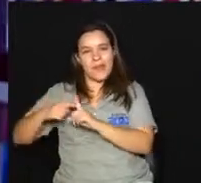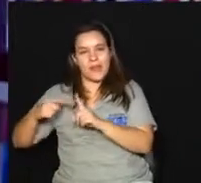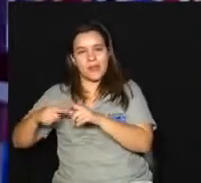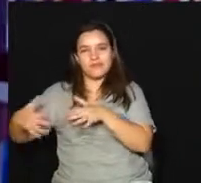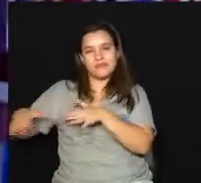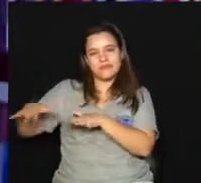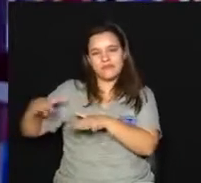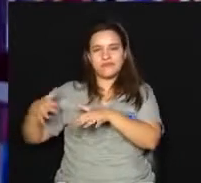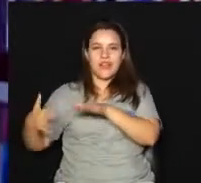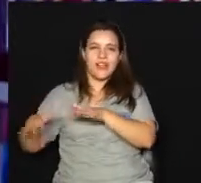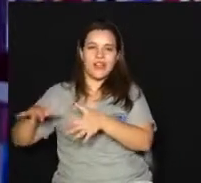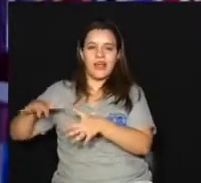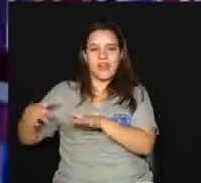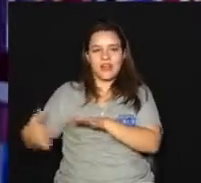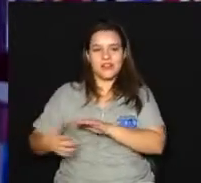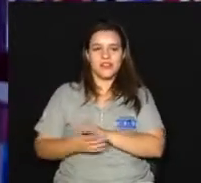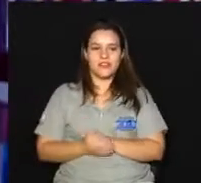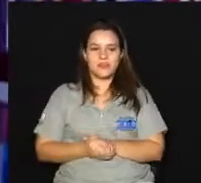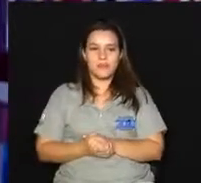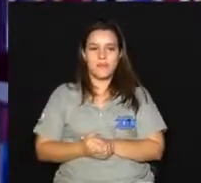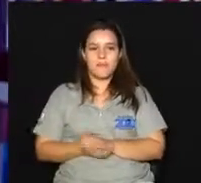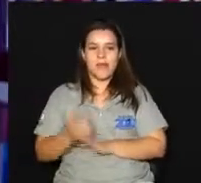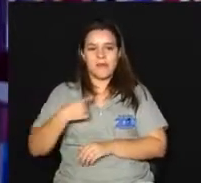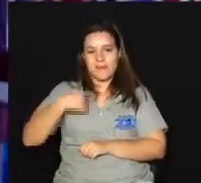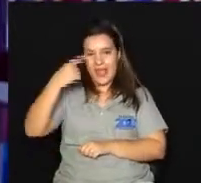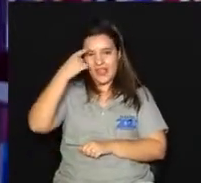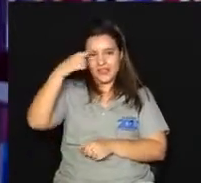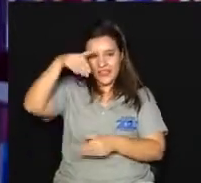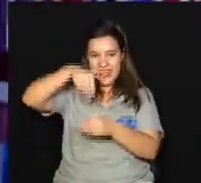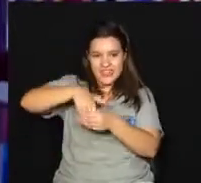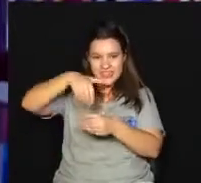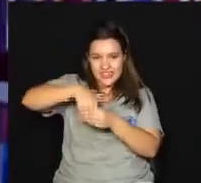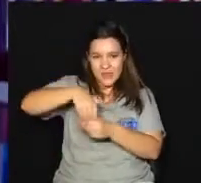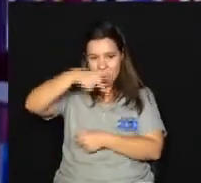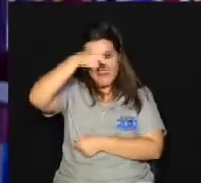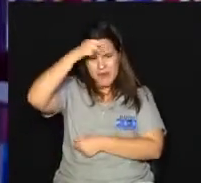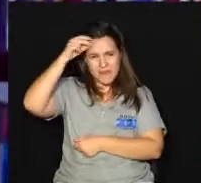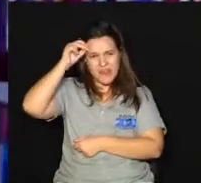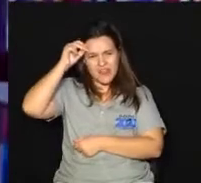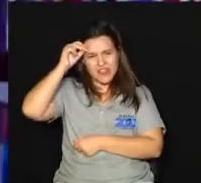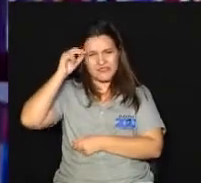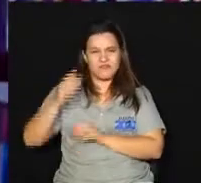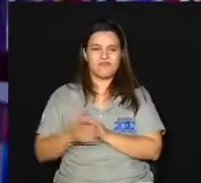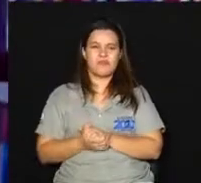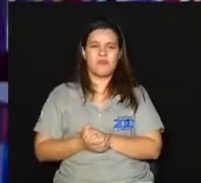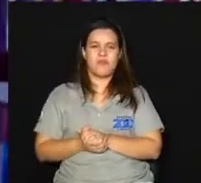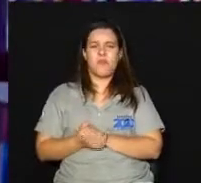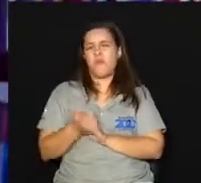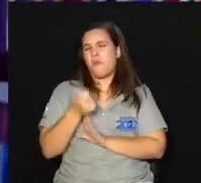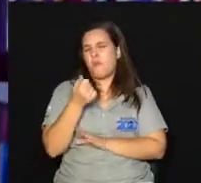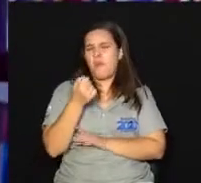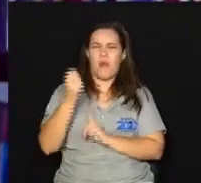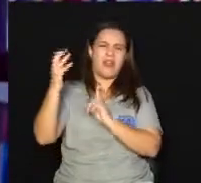à direita. Mas acho que para as eleições municipais, pouco ou nenhuma influência